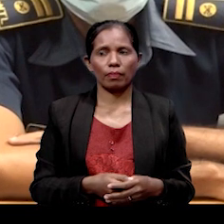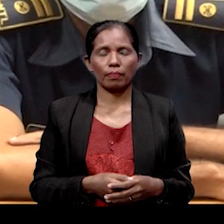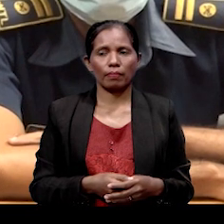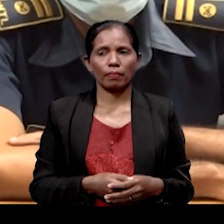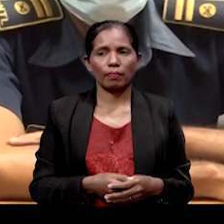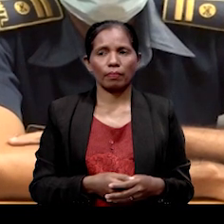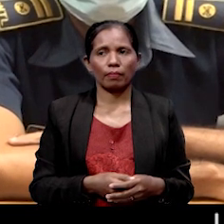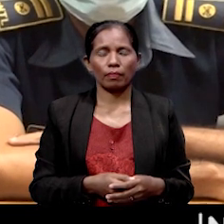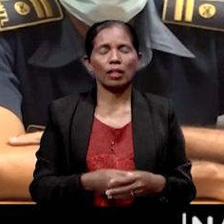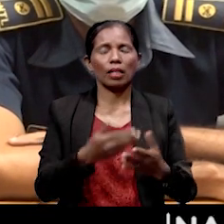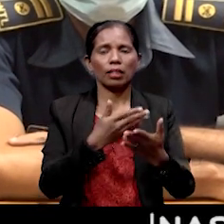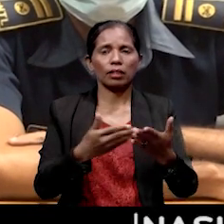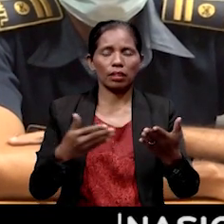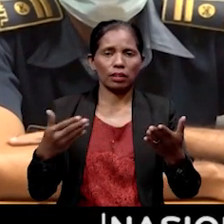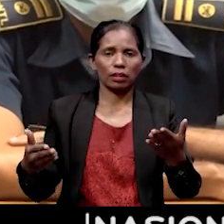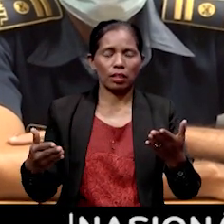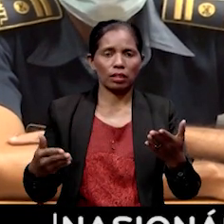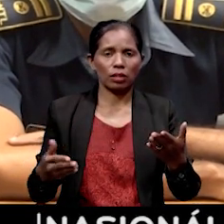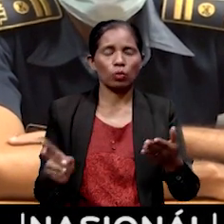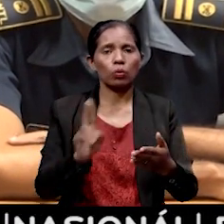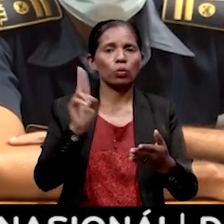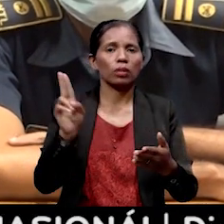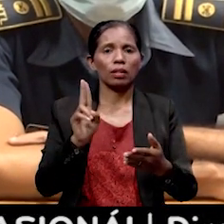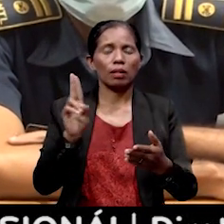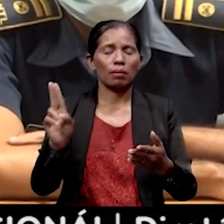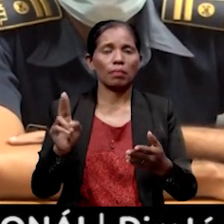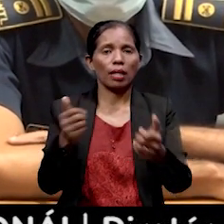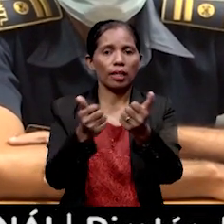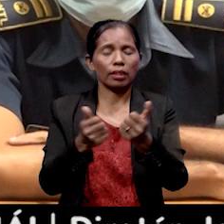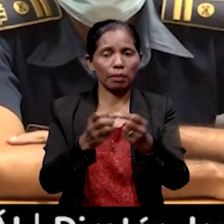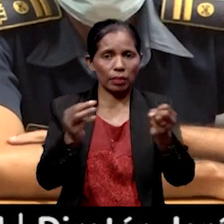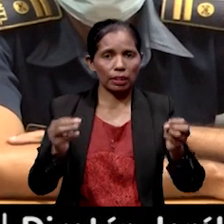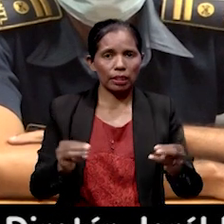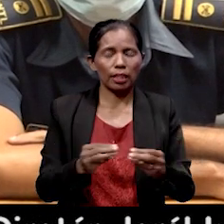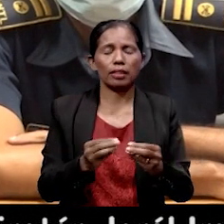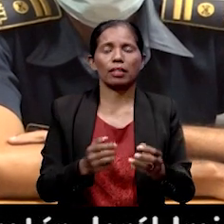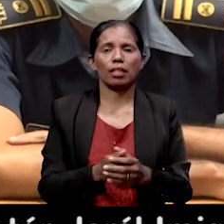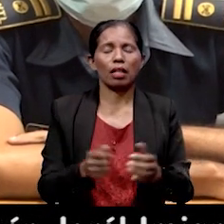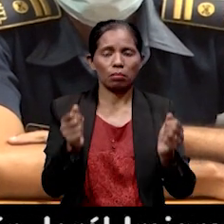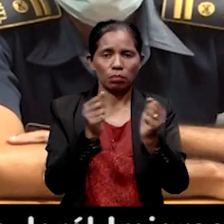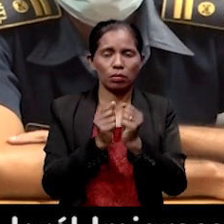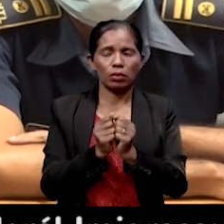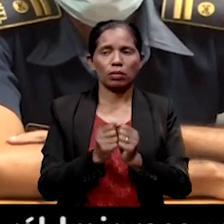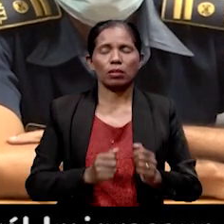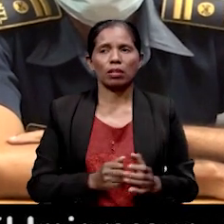pa sasan asma sesnya. Ho hamutu punya parne